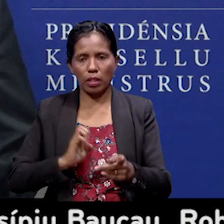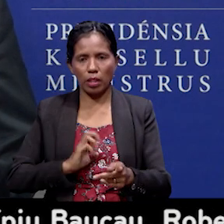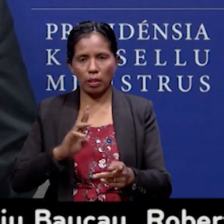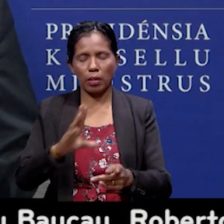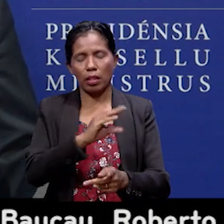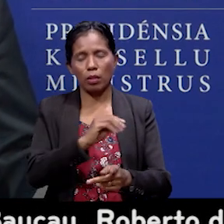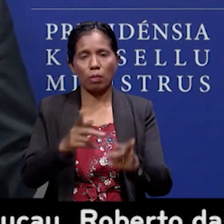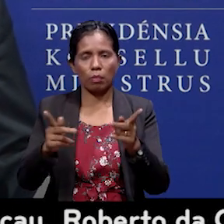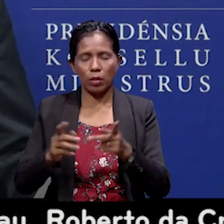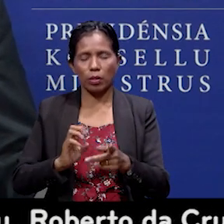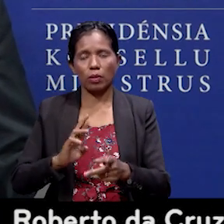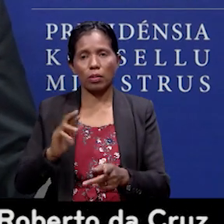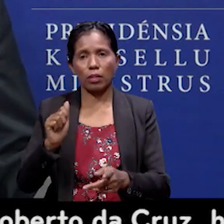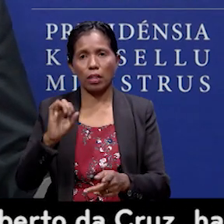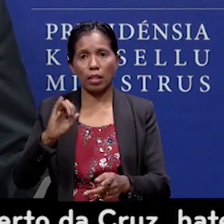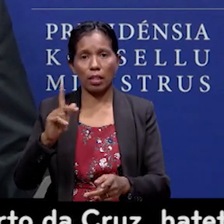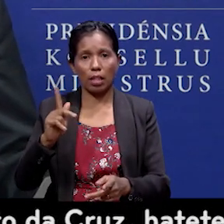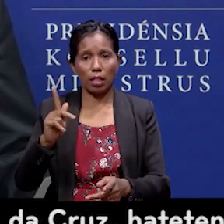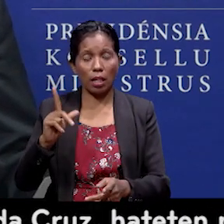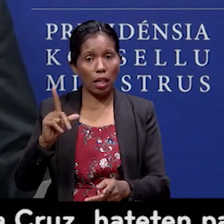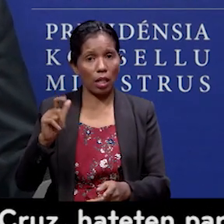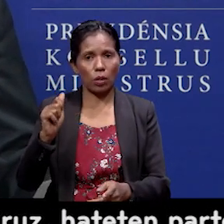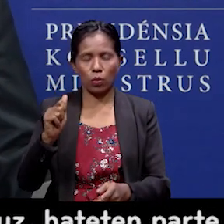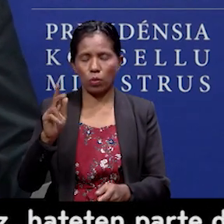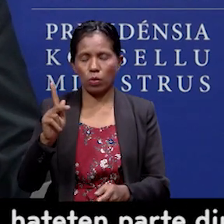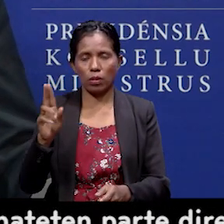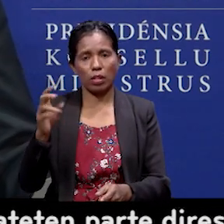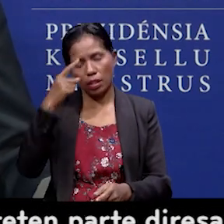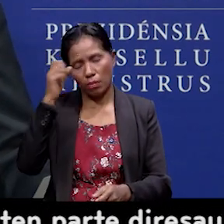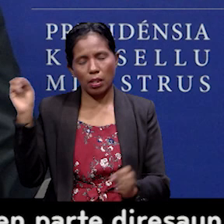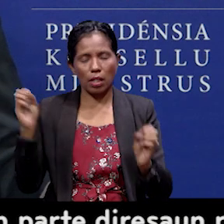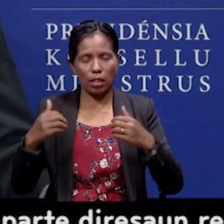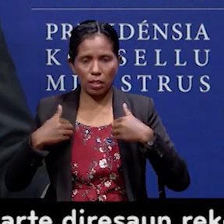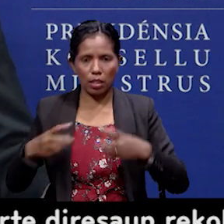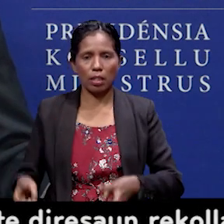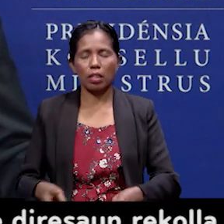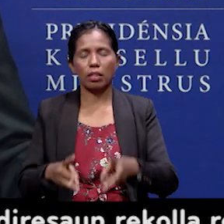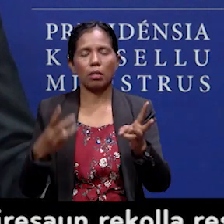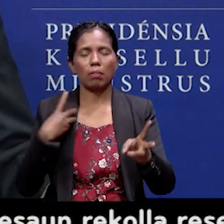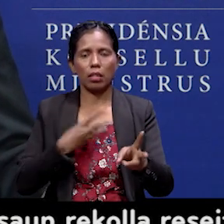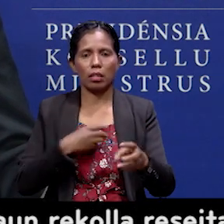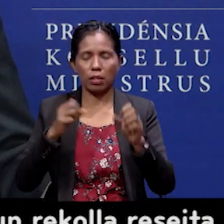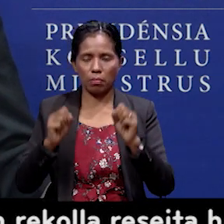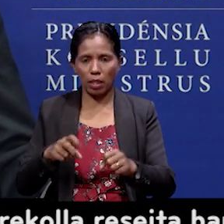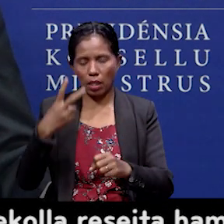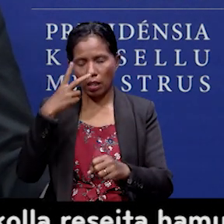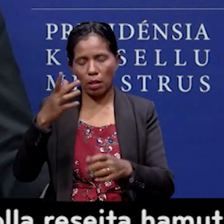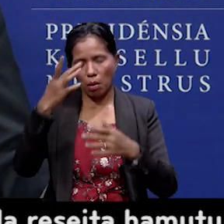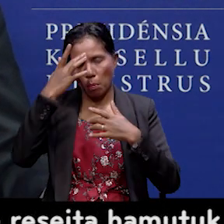Railaco, tamba la iha da lanceluk, ba itatu controla